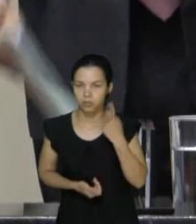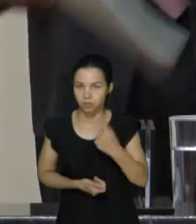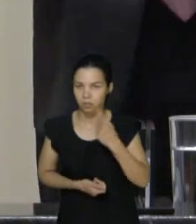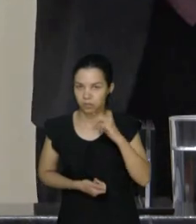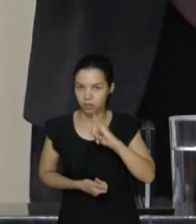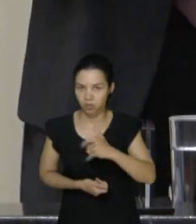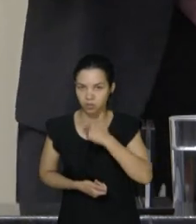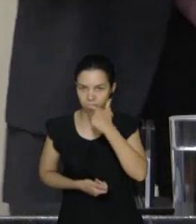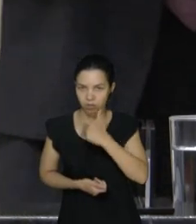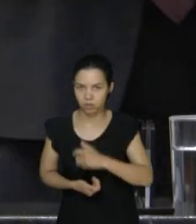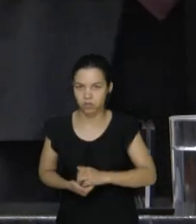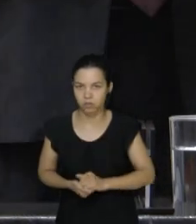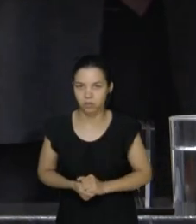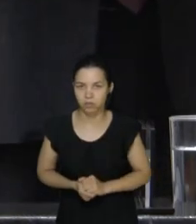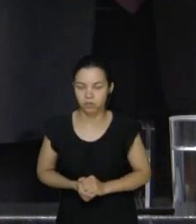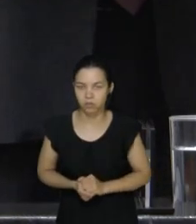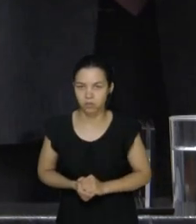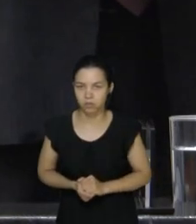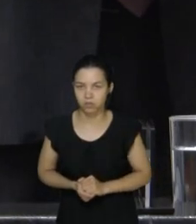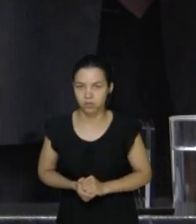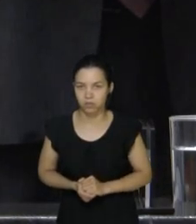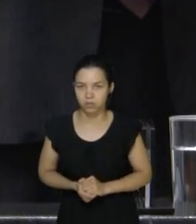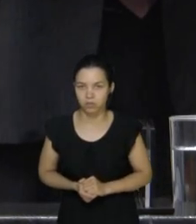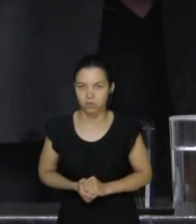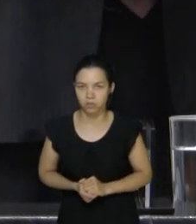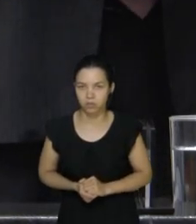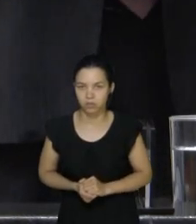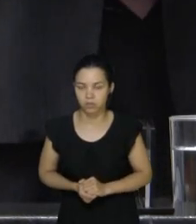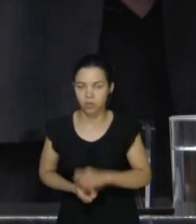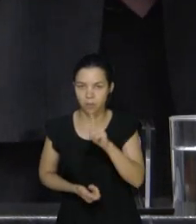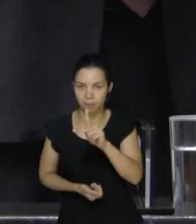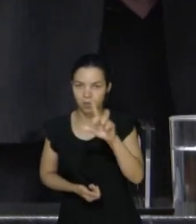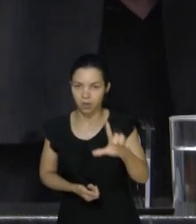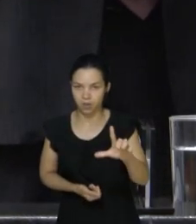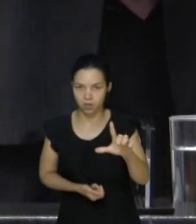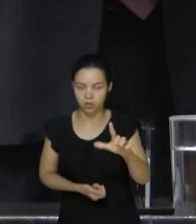Comper, ele muchacho, do PL